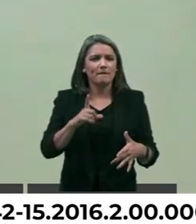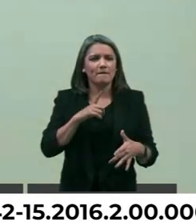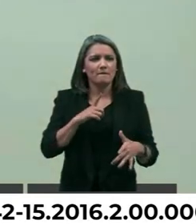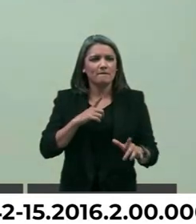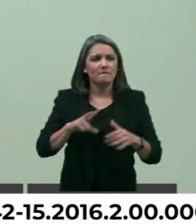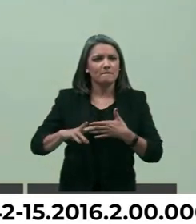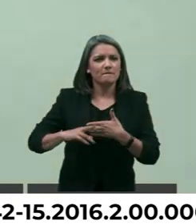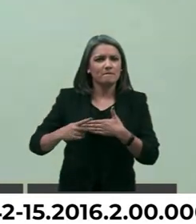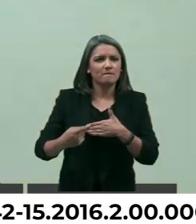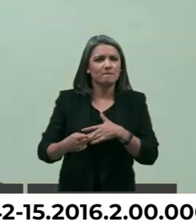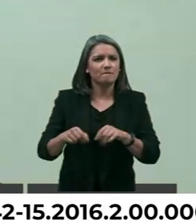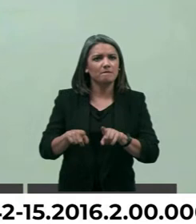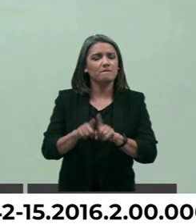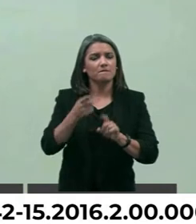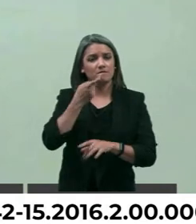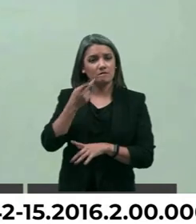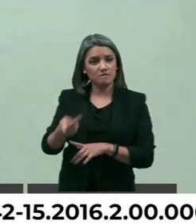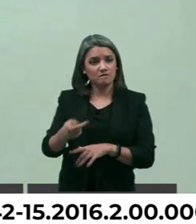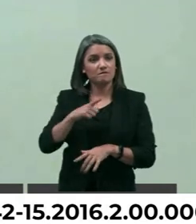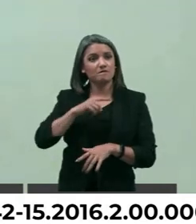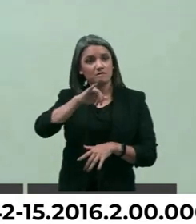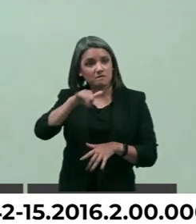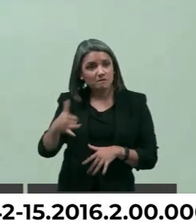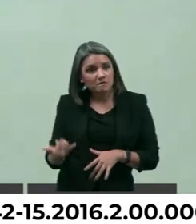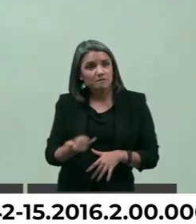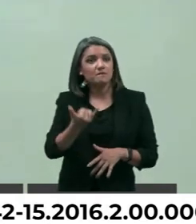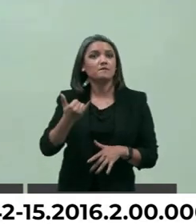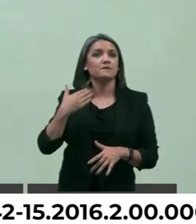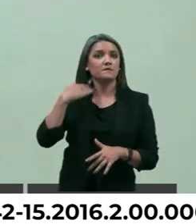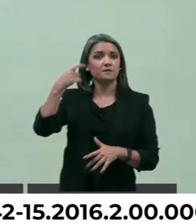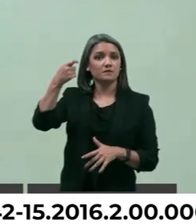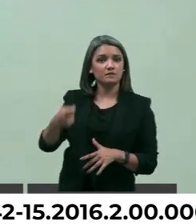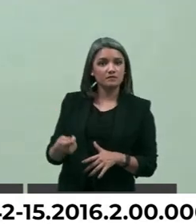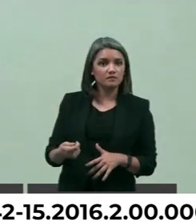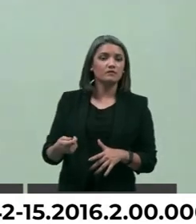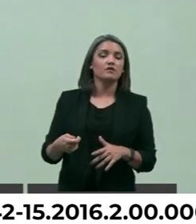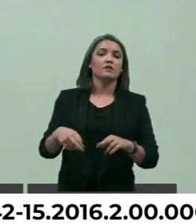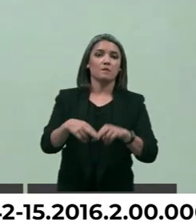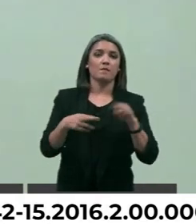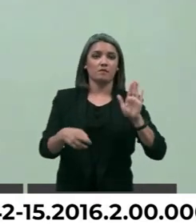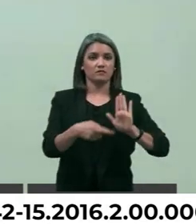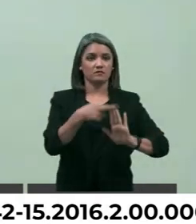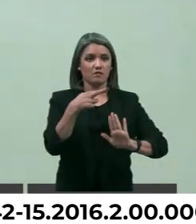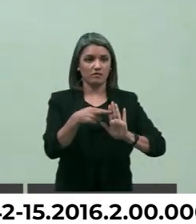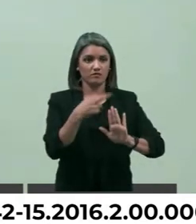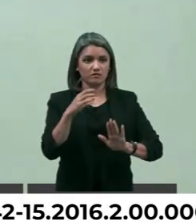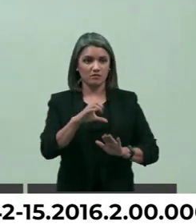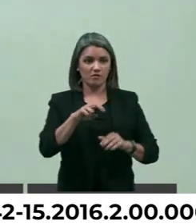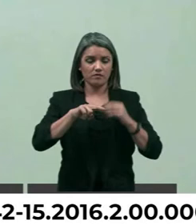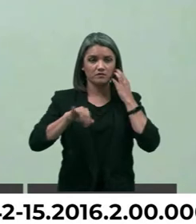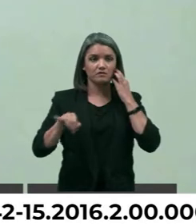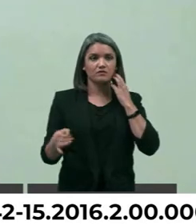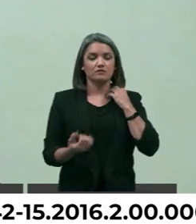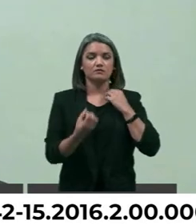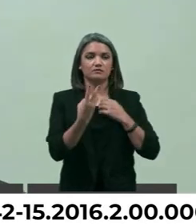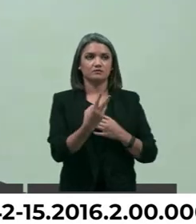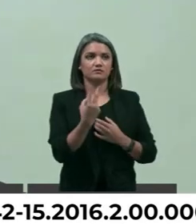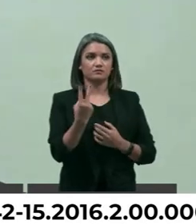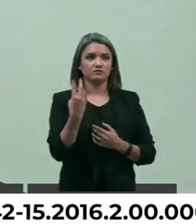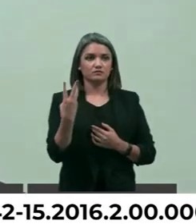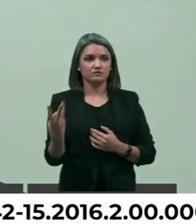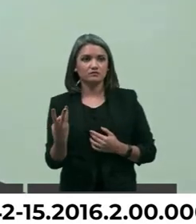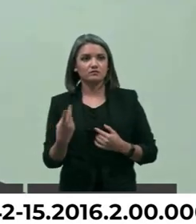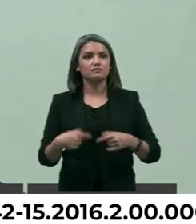consecutário determinasse o reaproveitamento do juiz nos termos da resolução J323 e